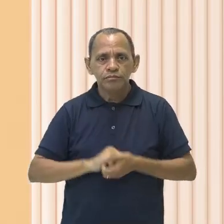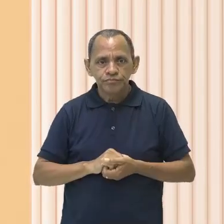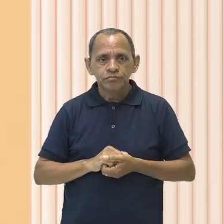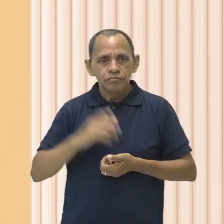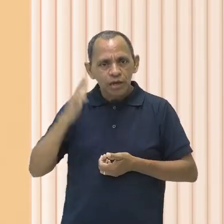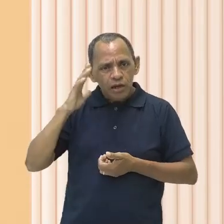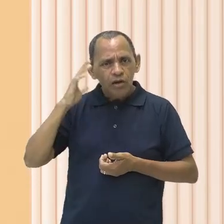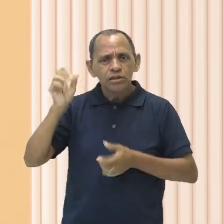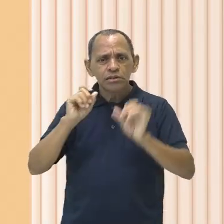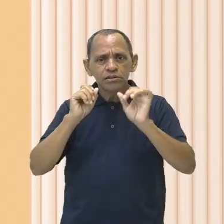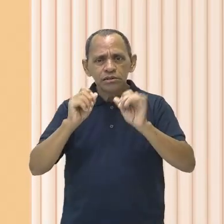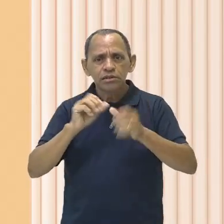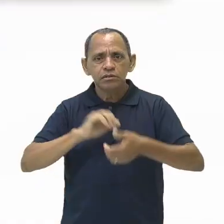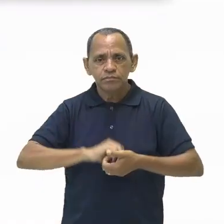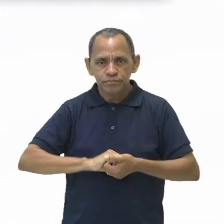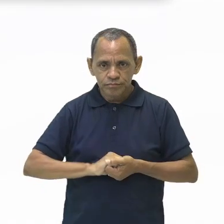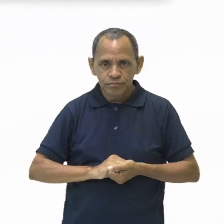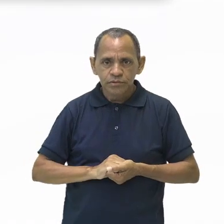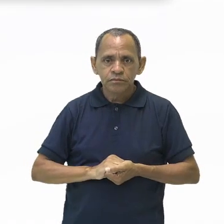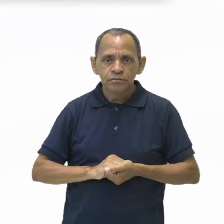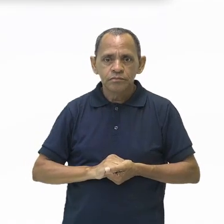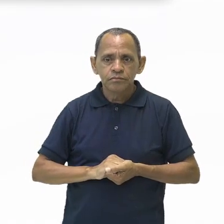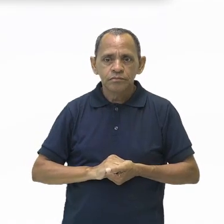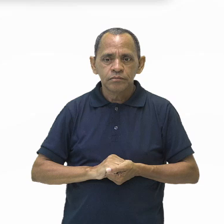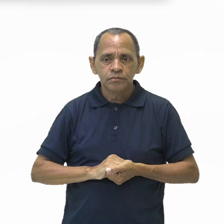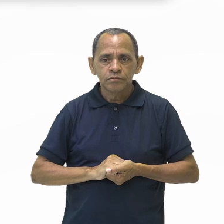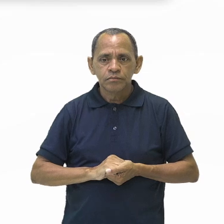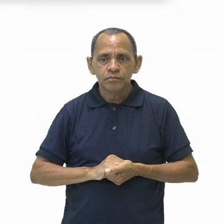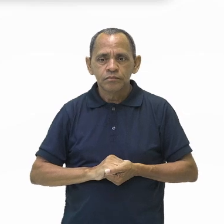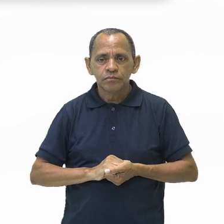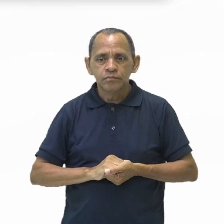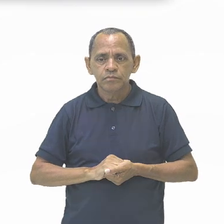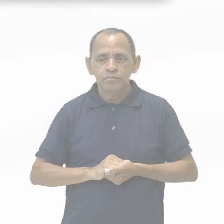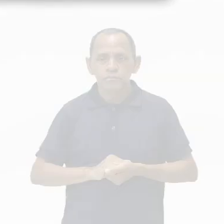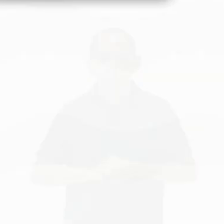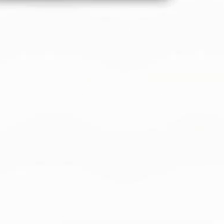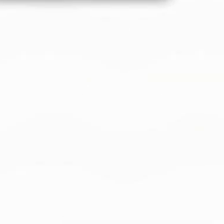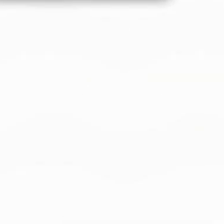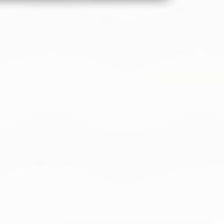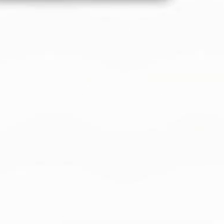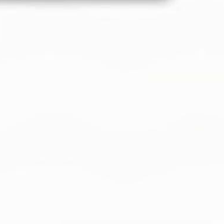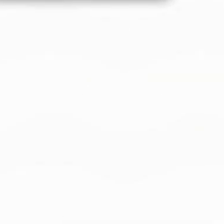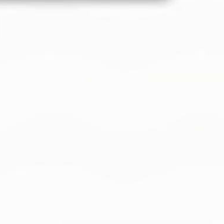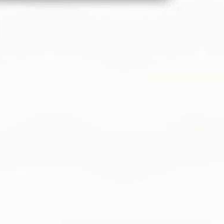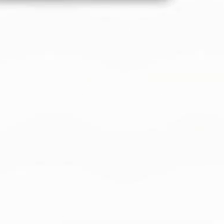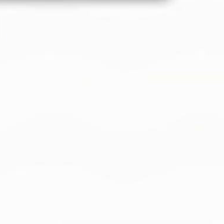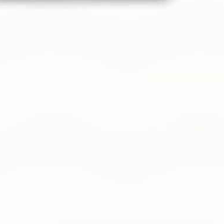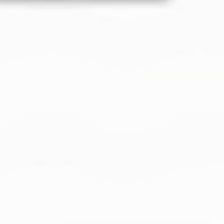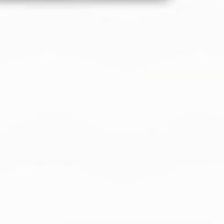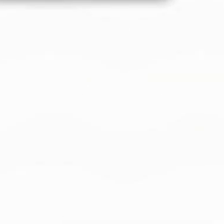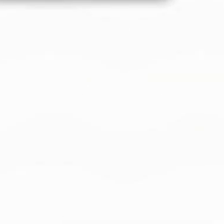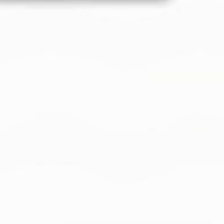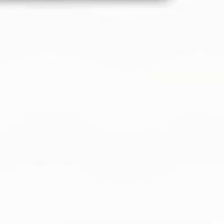ocorresse isso, ele concedeu empréstimos aos senhores de engenho para recuperar a